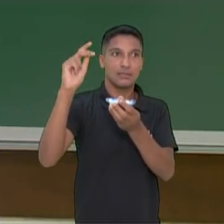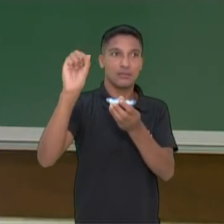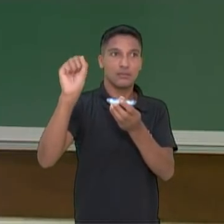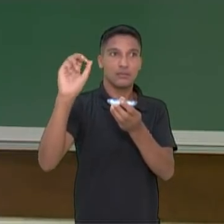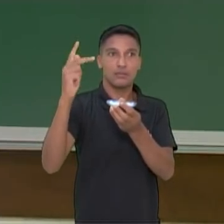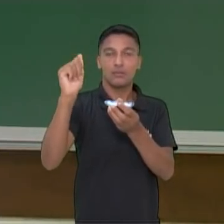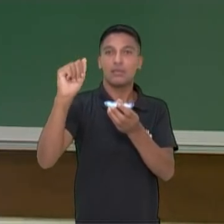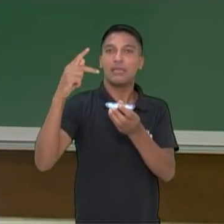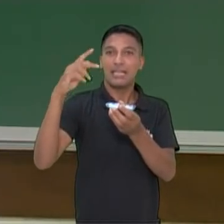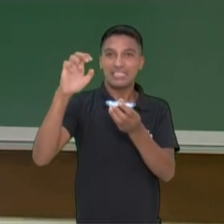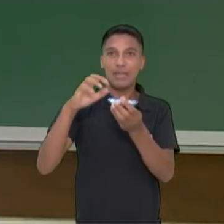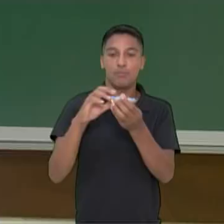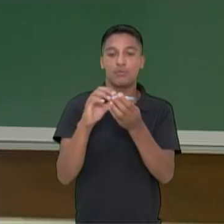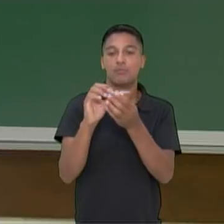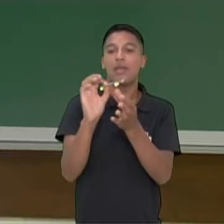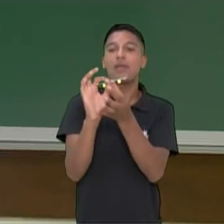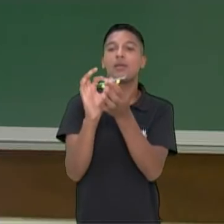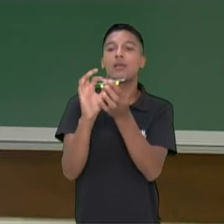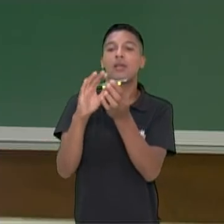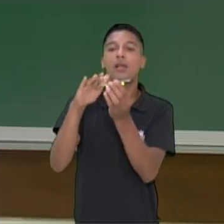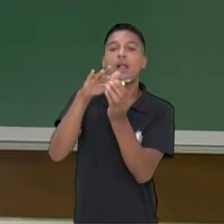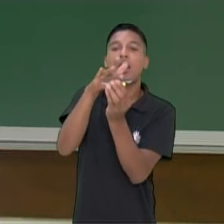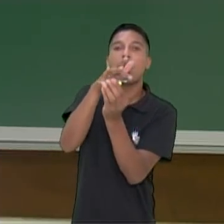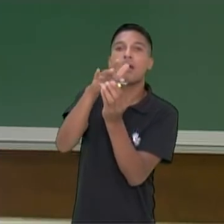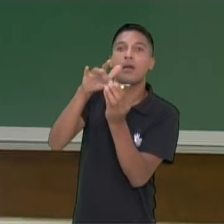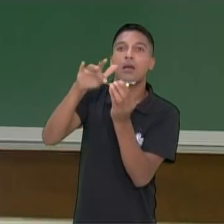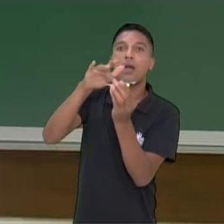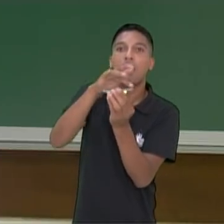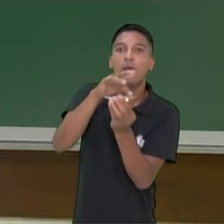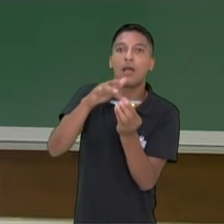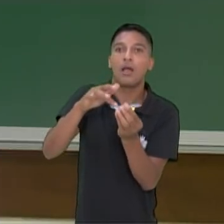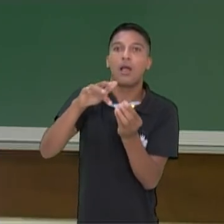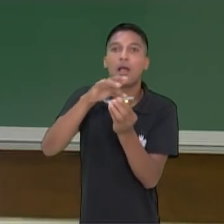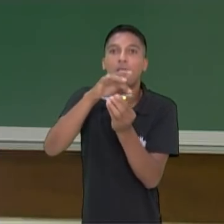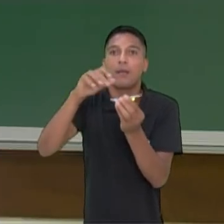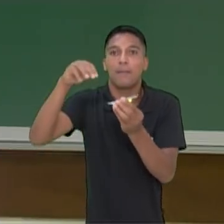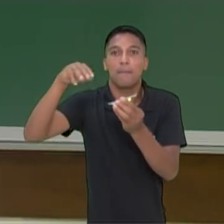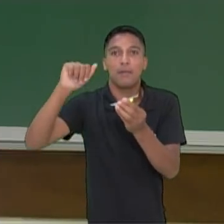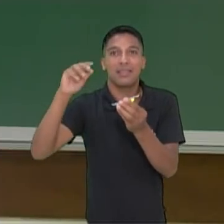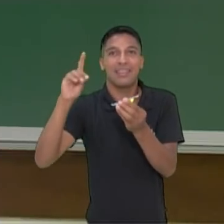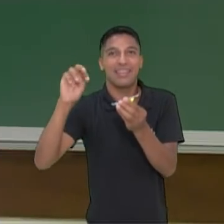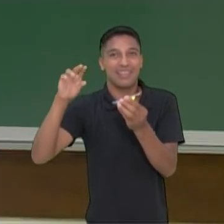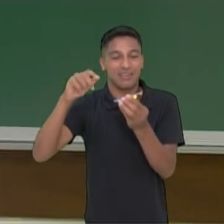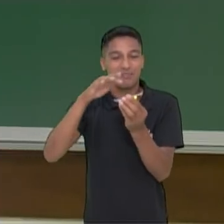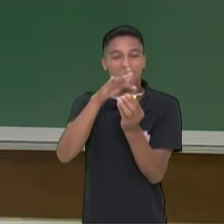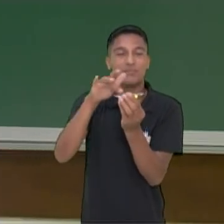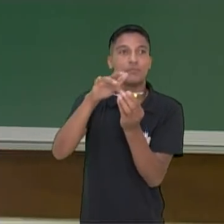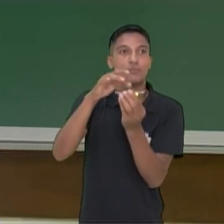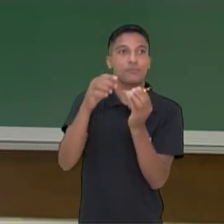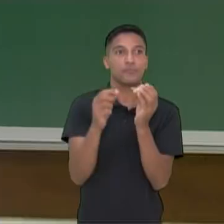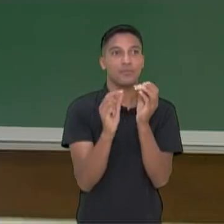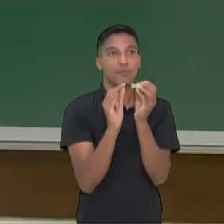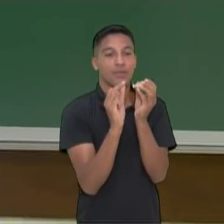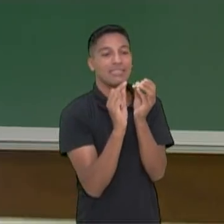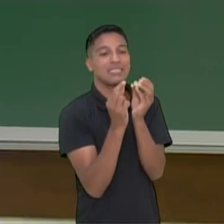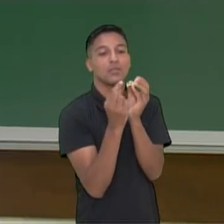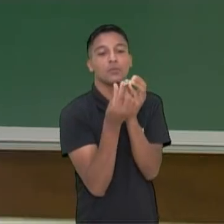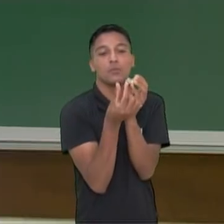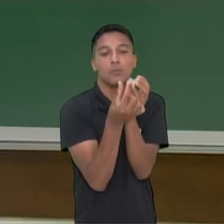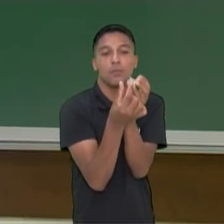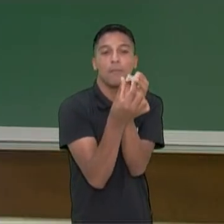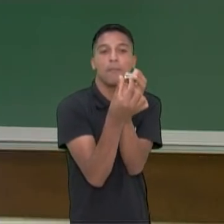colocada em cima das rodas, né? Ela leva o nome de shape. O bico do shape é chamado de nose.